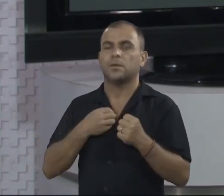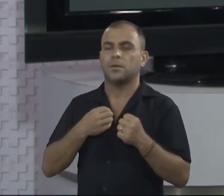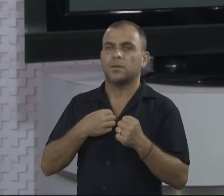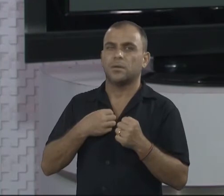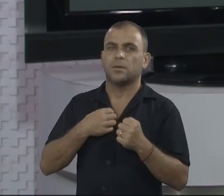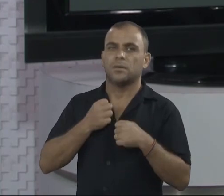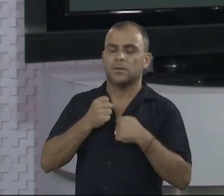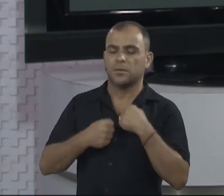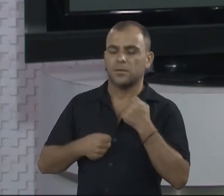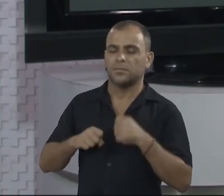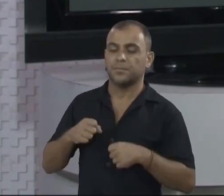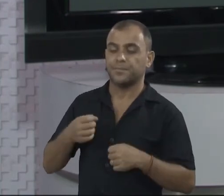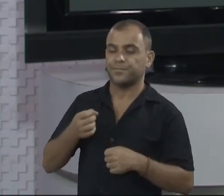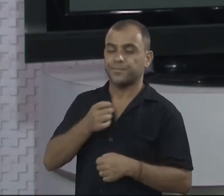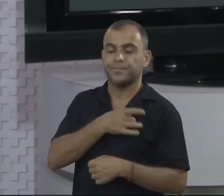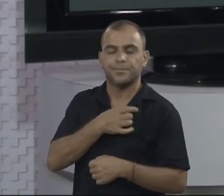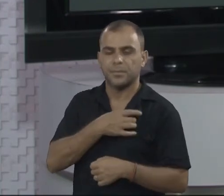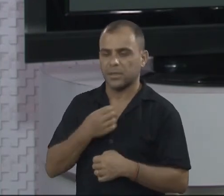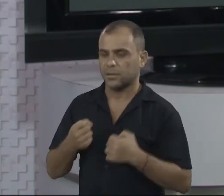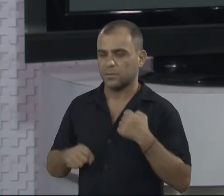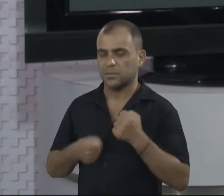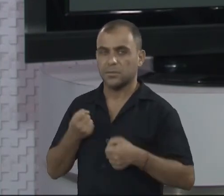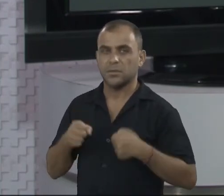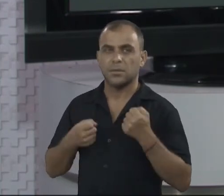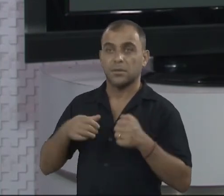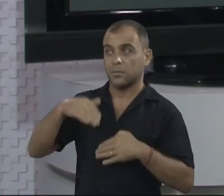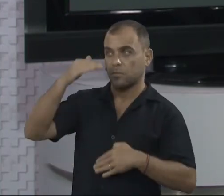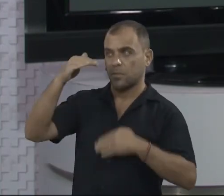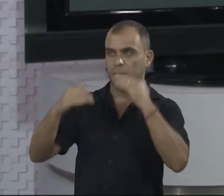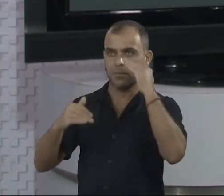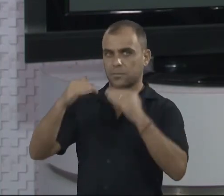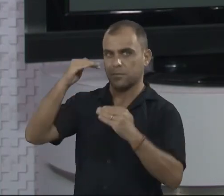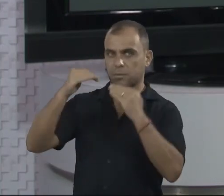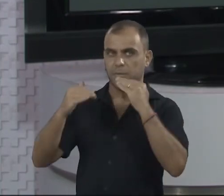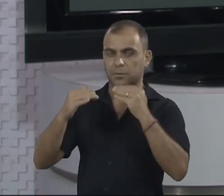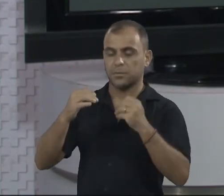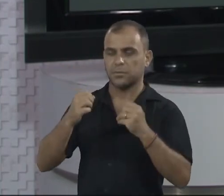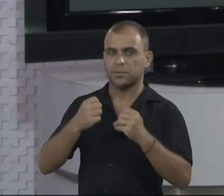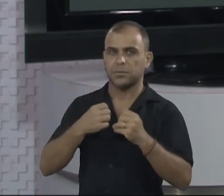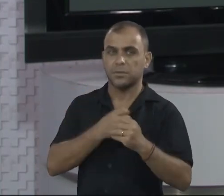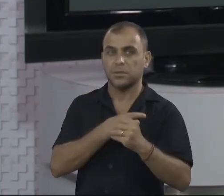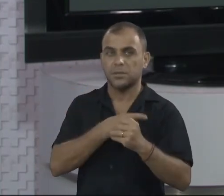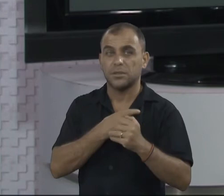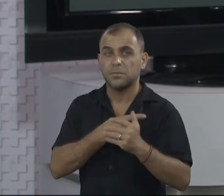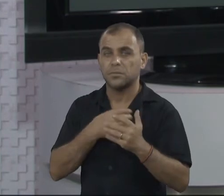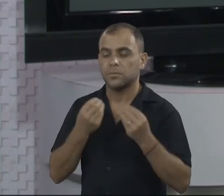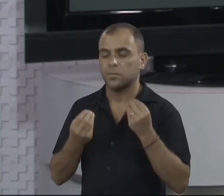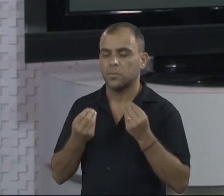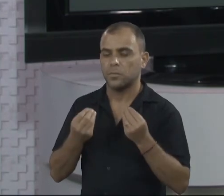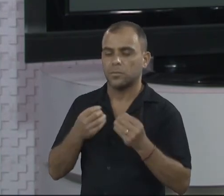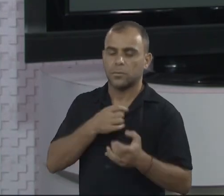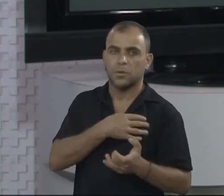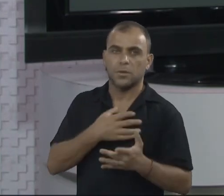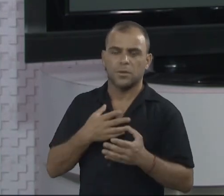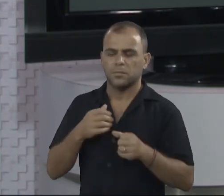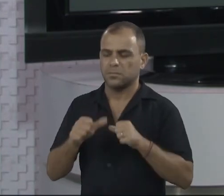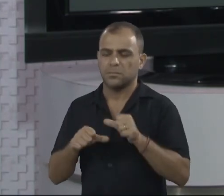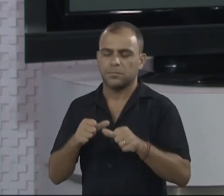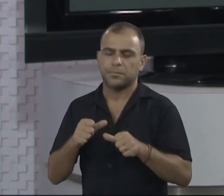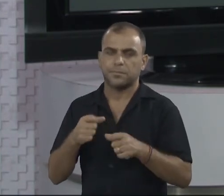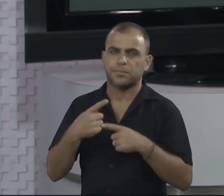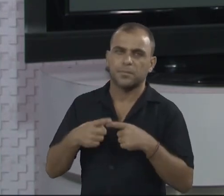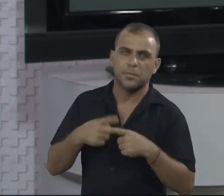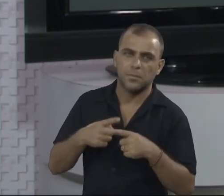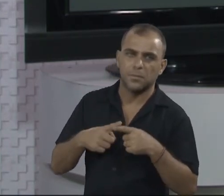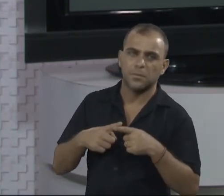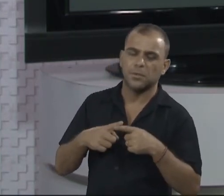euforia ou de medo, então pode ser um alto e um baixo, então isso muitas vezes as pessoas não sabem lidar isso